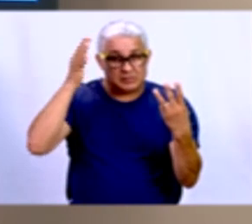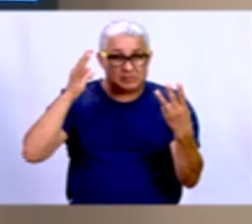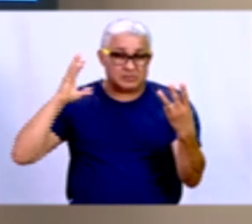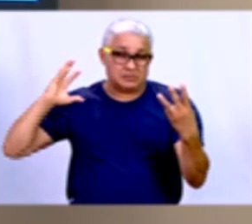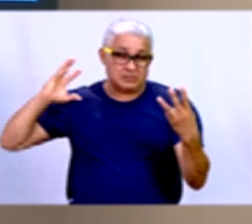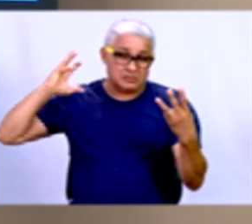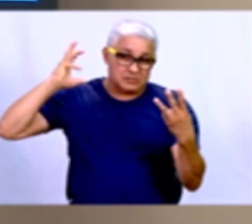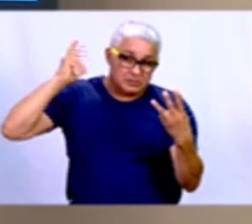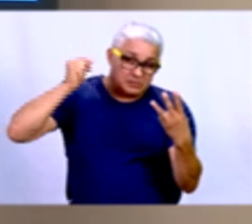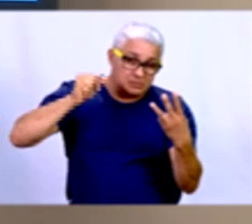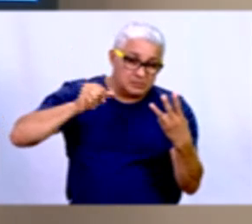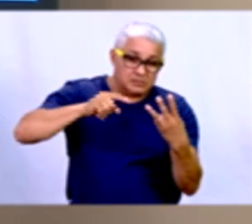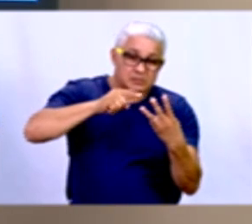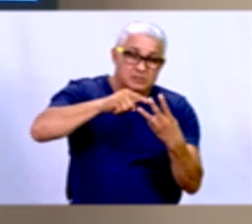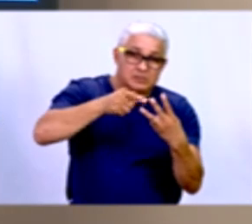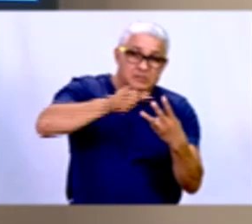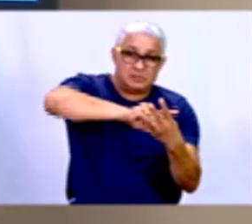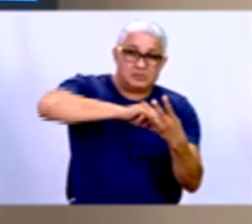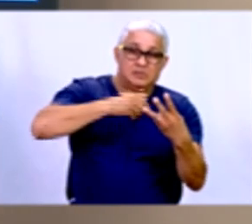antes da prova de vocês.